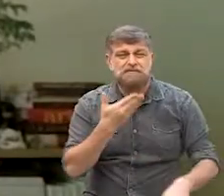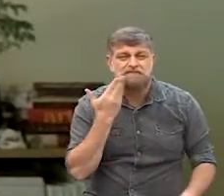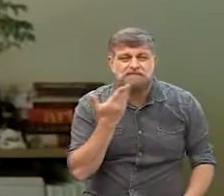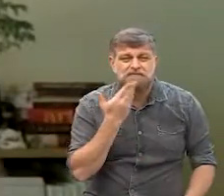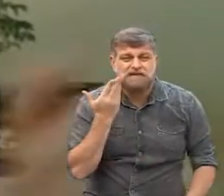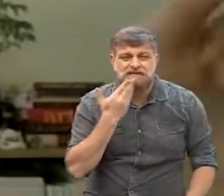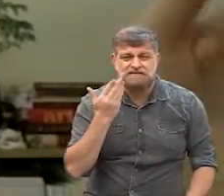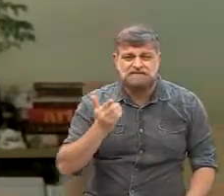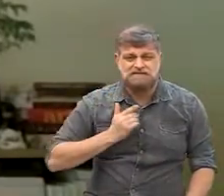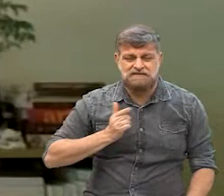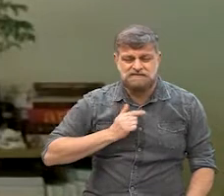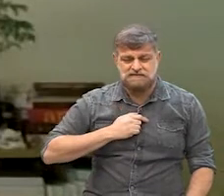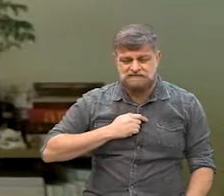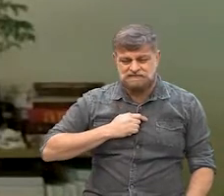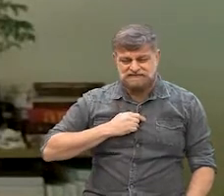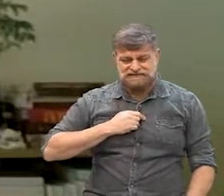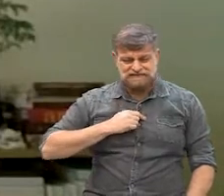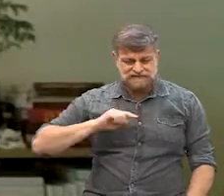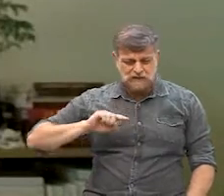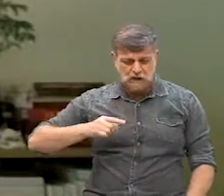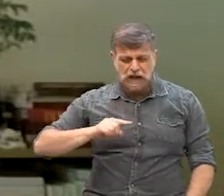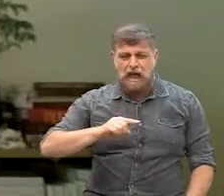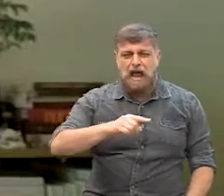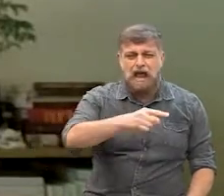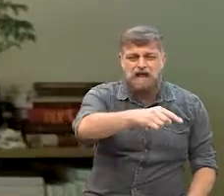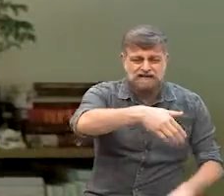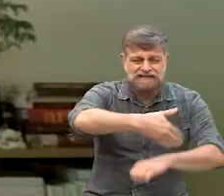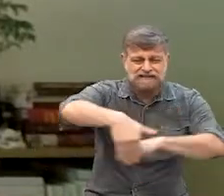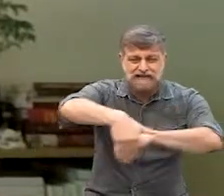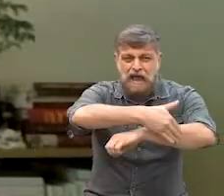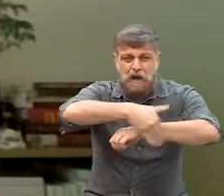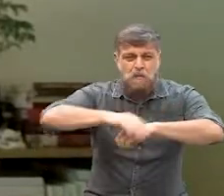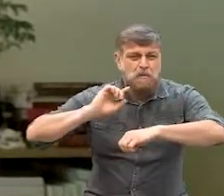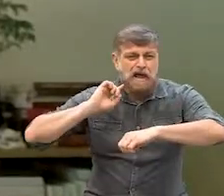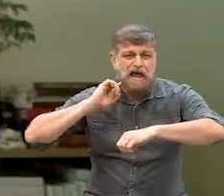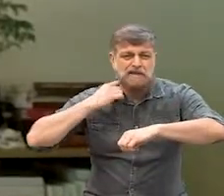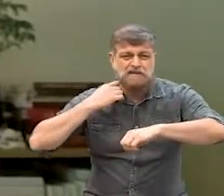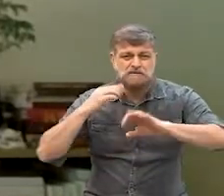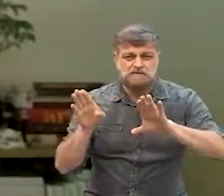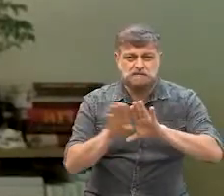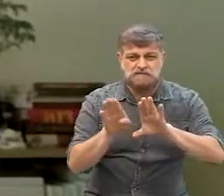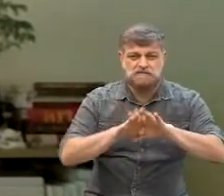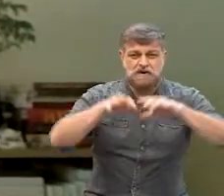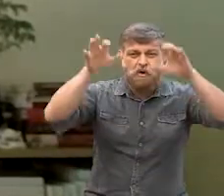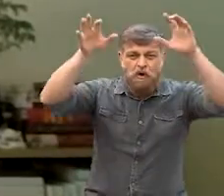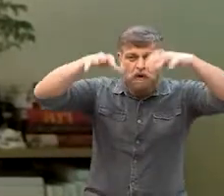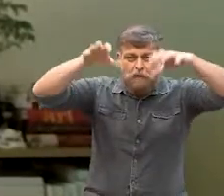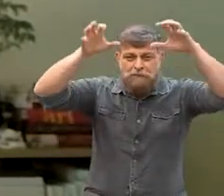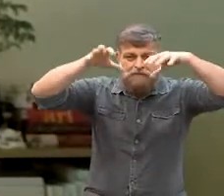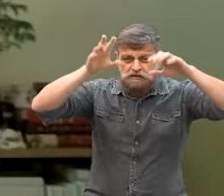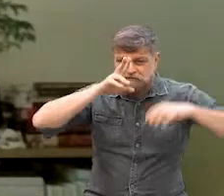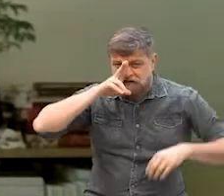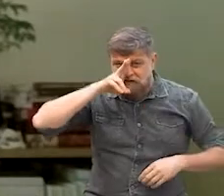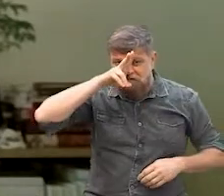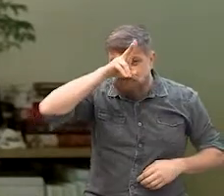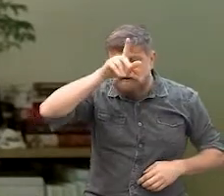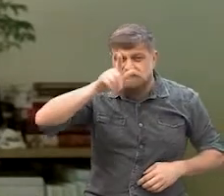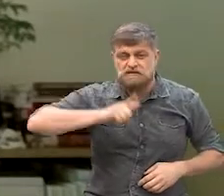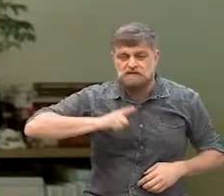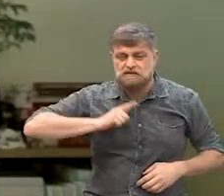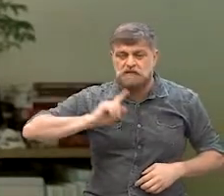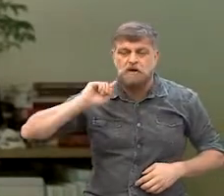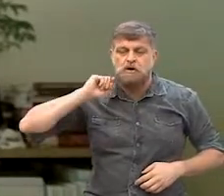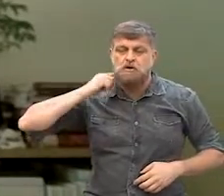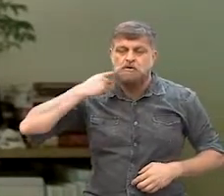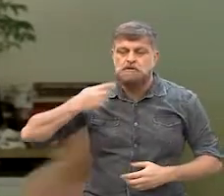e fica aquele rastro, né, de resíduos, às vezes, na rua, ou então passa uma chuva um pouco mais forte, acontece uma chuva um pouco mais